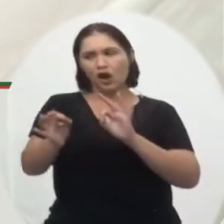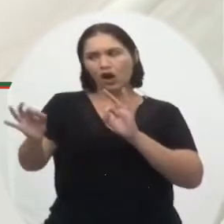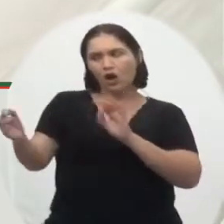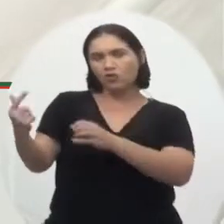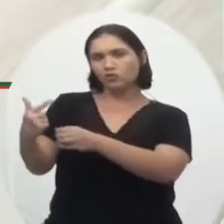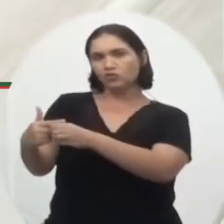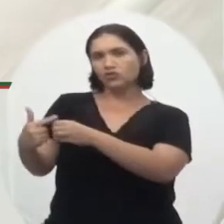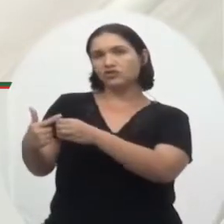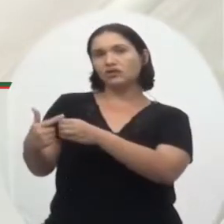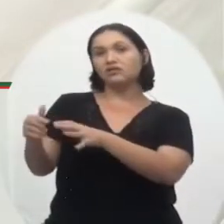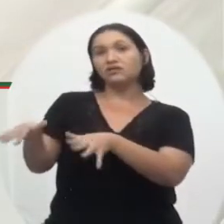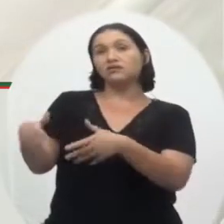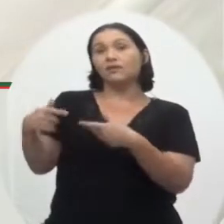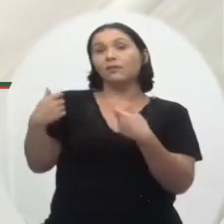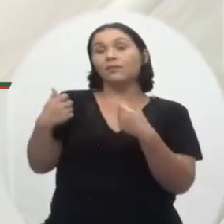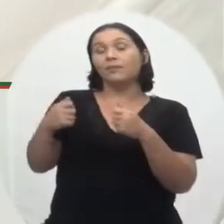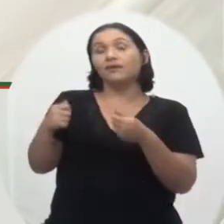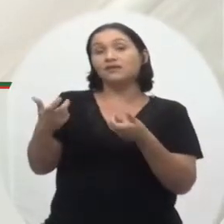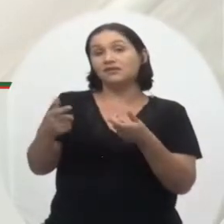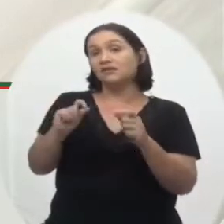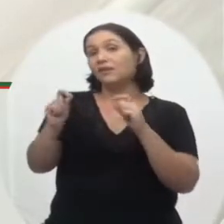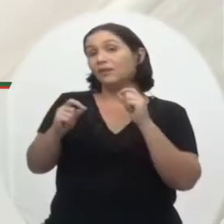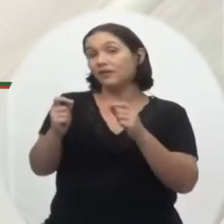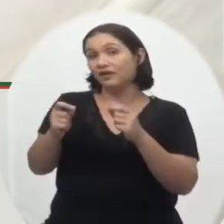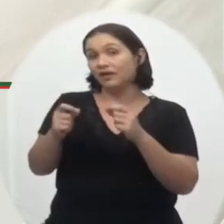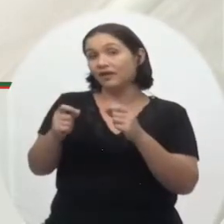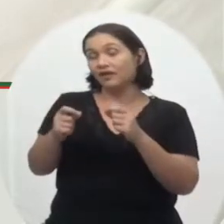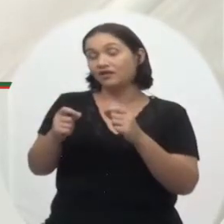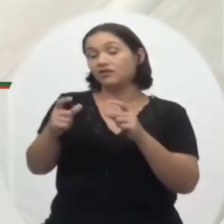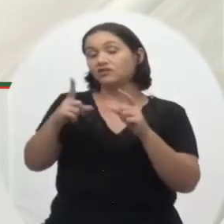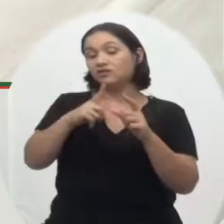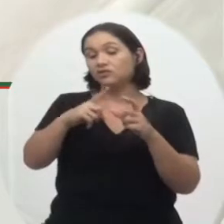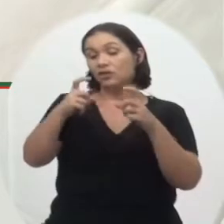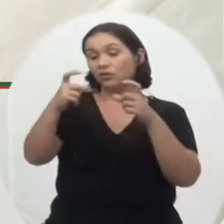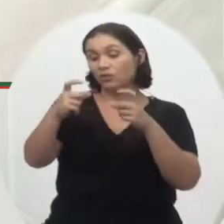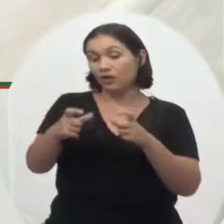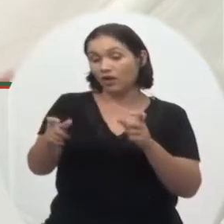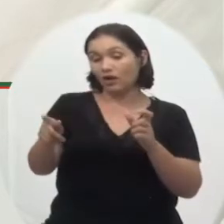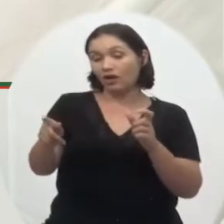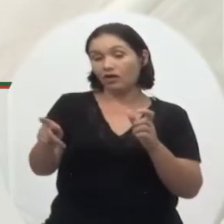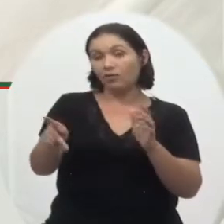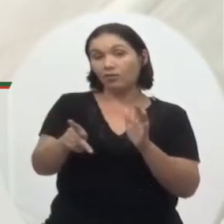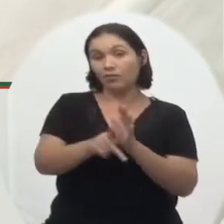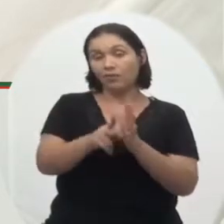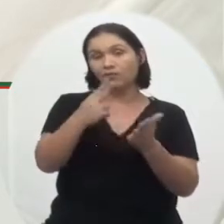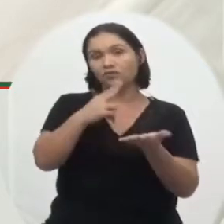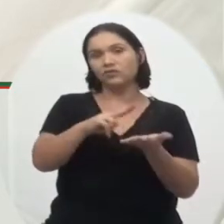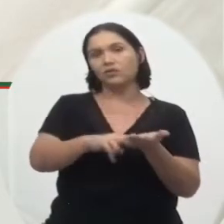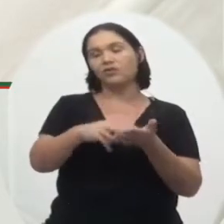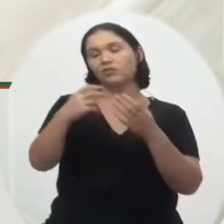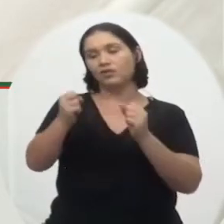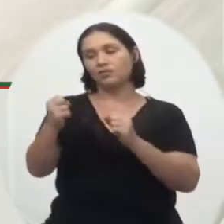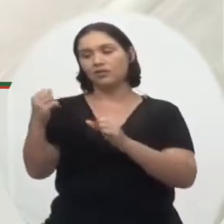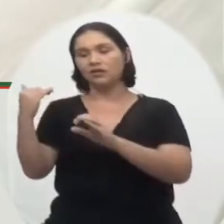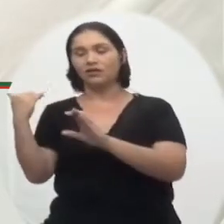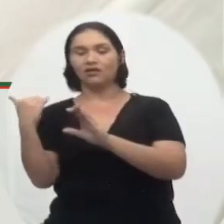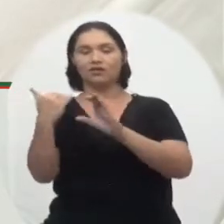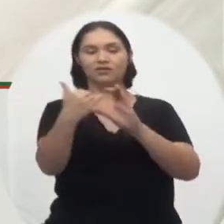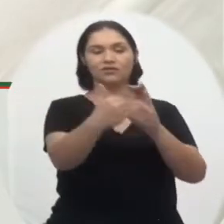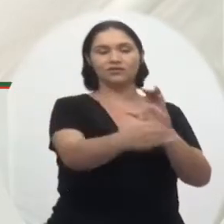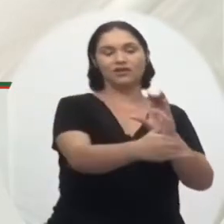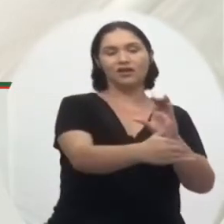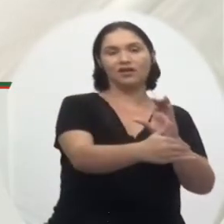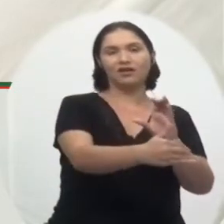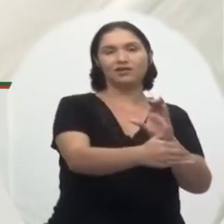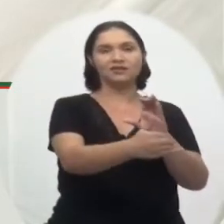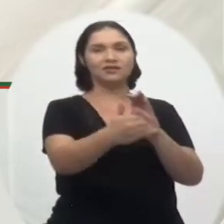vezes inviabilizaria a participação econômica dessas pessoas em função de produtos com valor individual